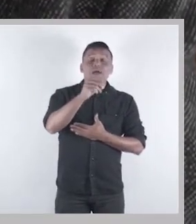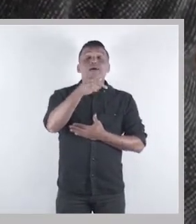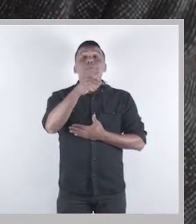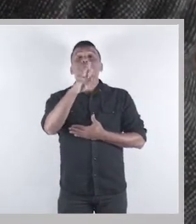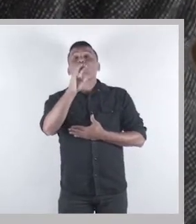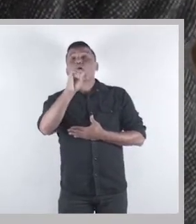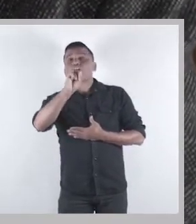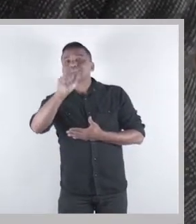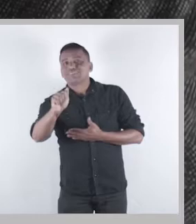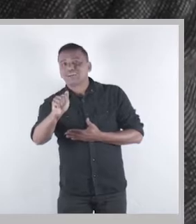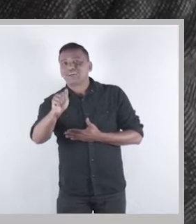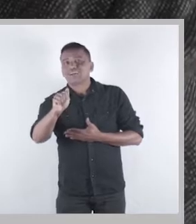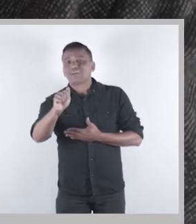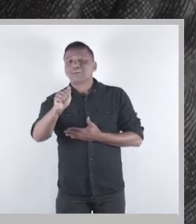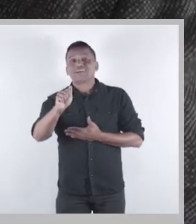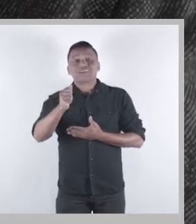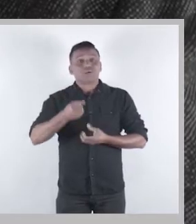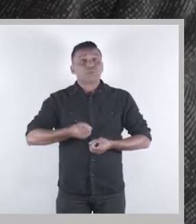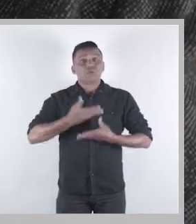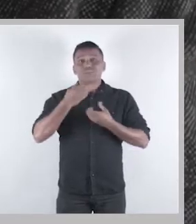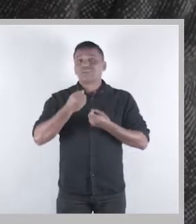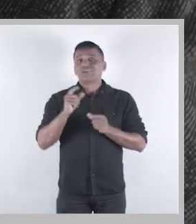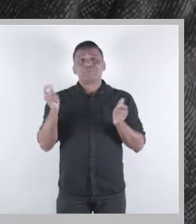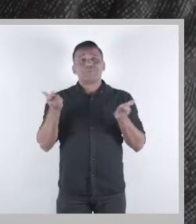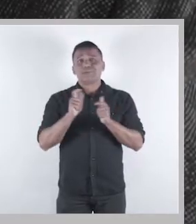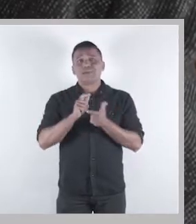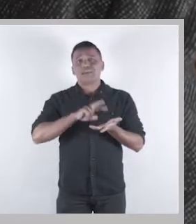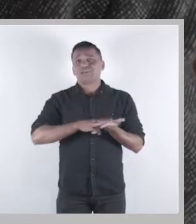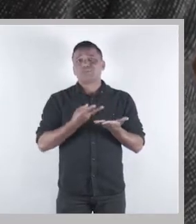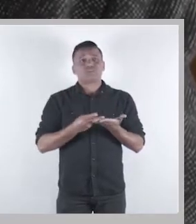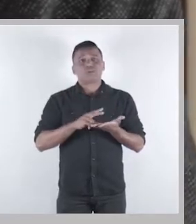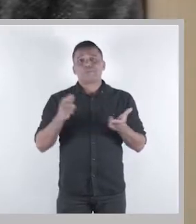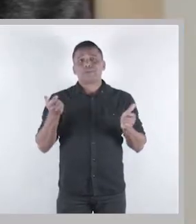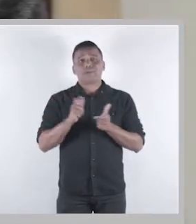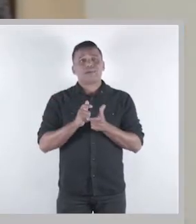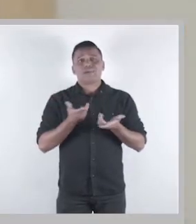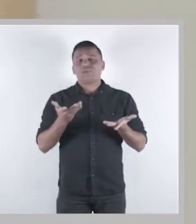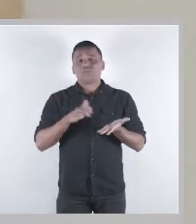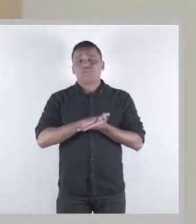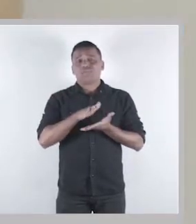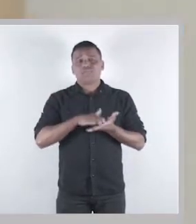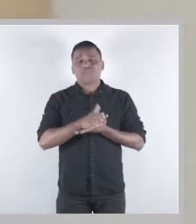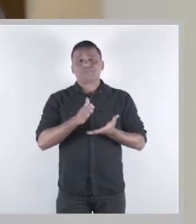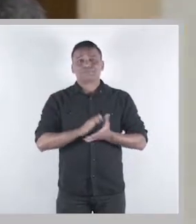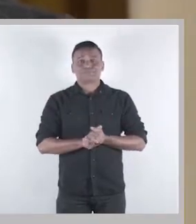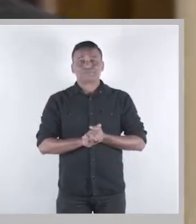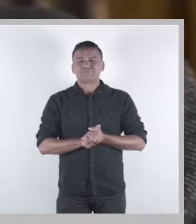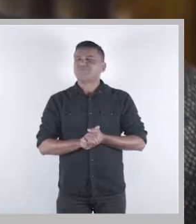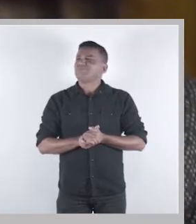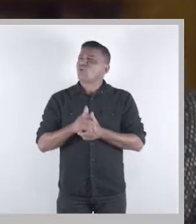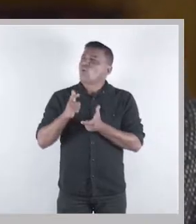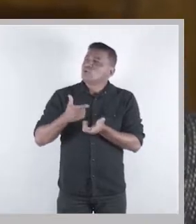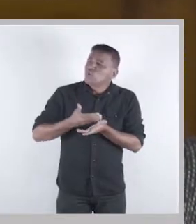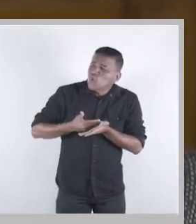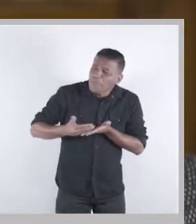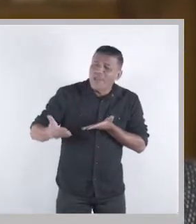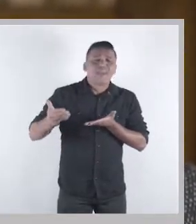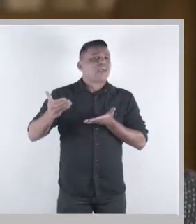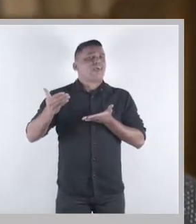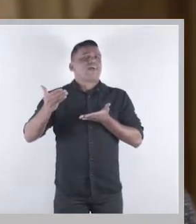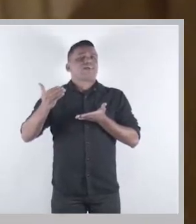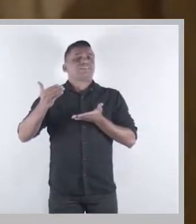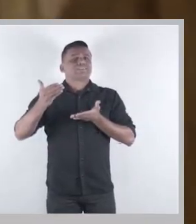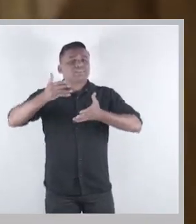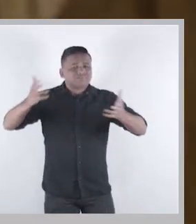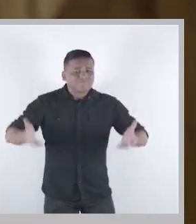para aumentar isso e de onde parte esse movimento quem teria que fomentar essas tradições né de